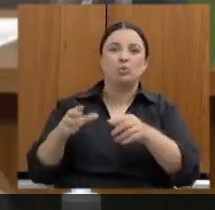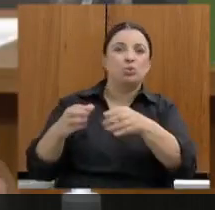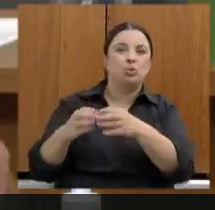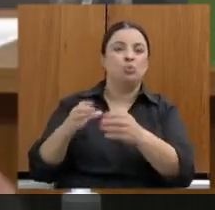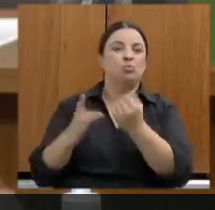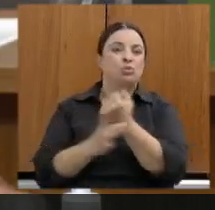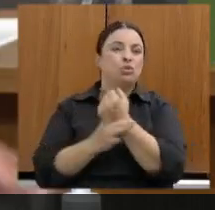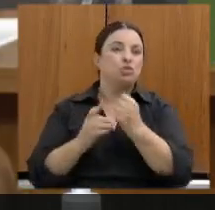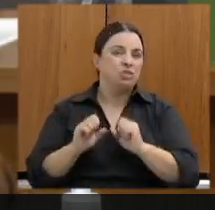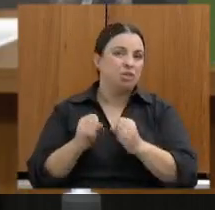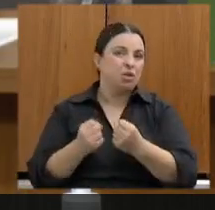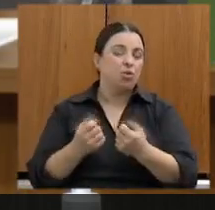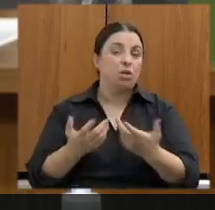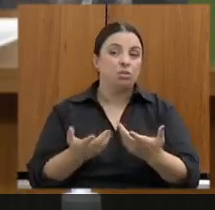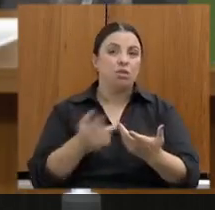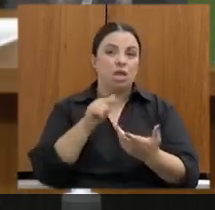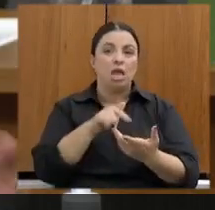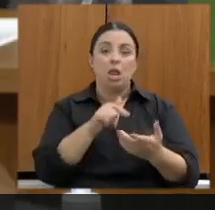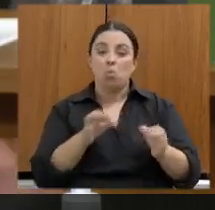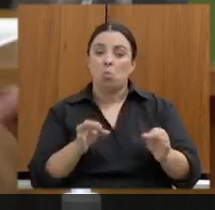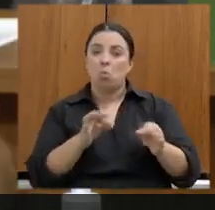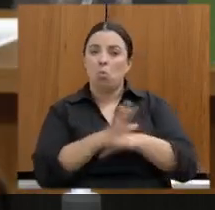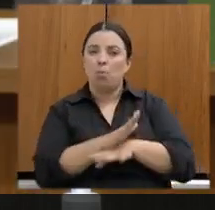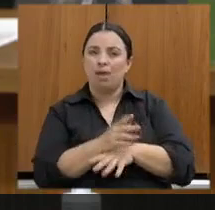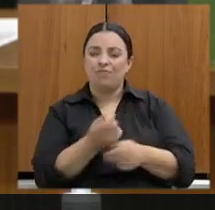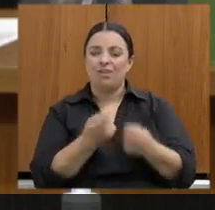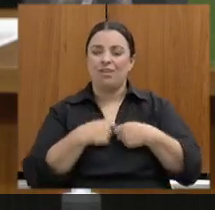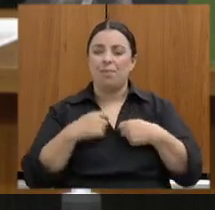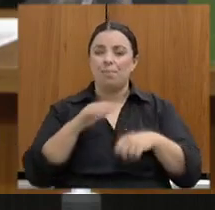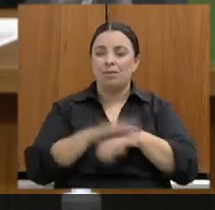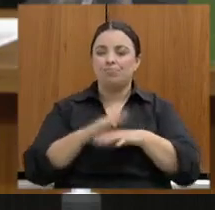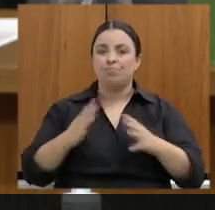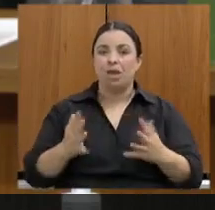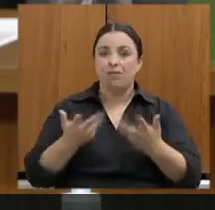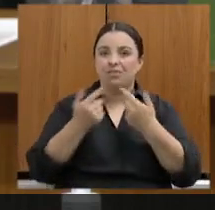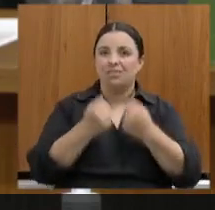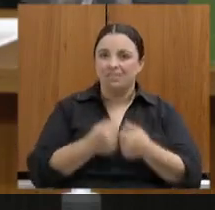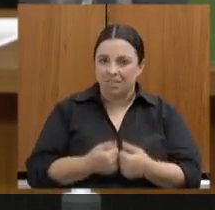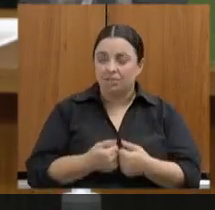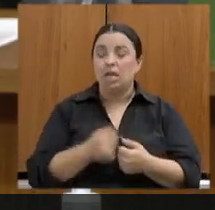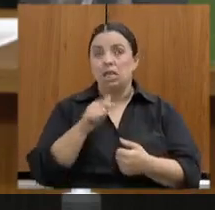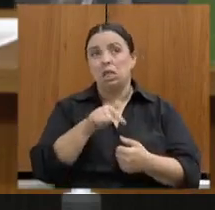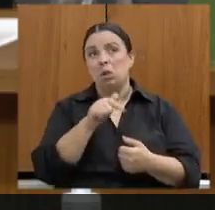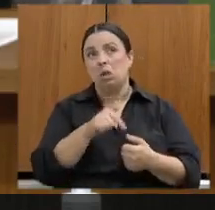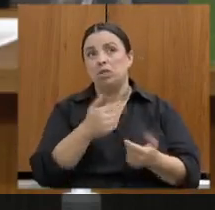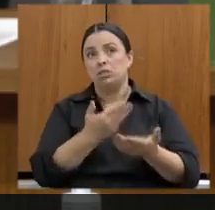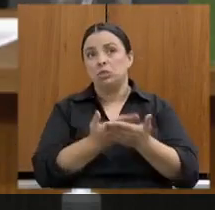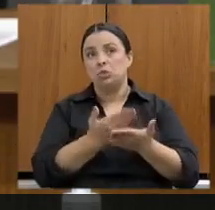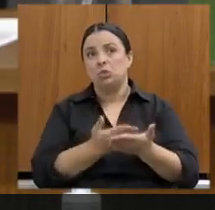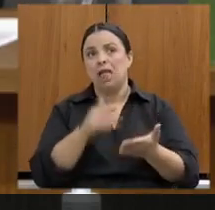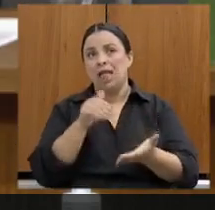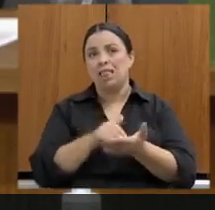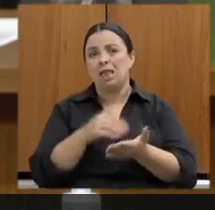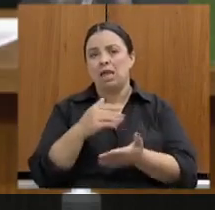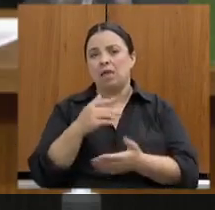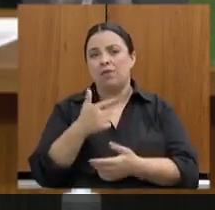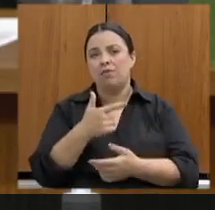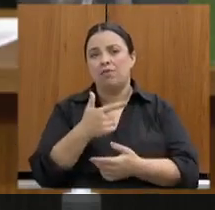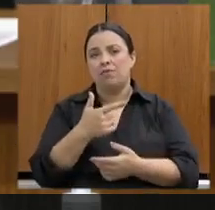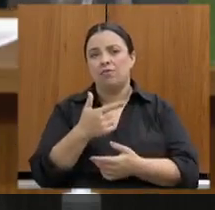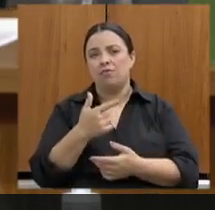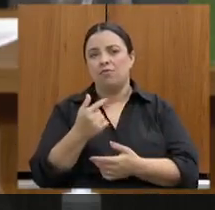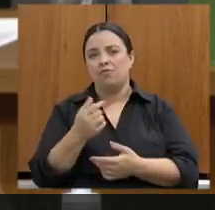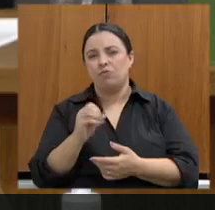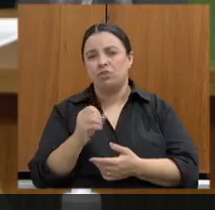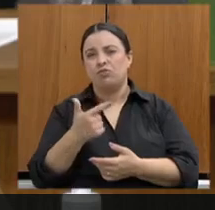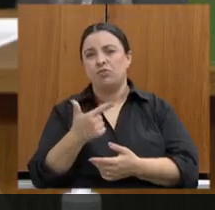ser completo vai trazer muita eficiência para nós é o estudo que até o final do ano que vem a gente já está com ele e implementado Comandante